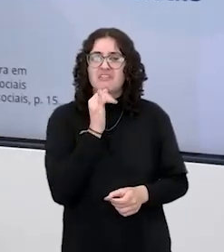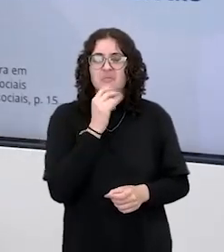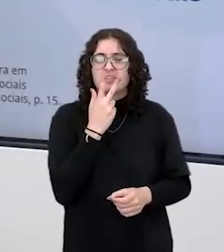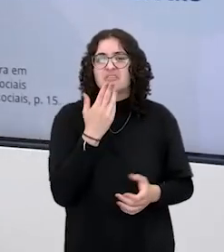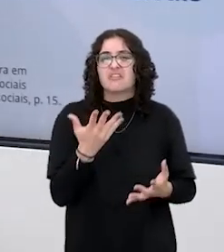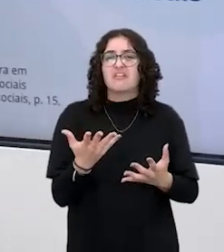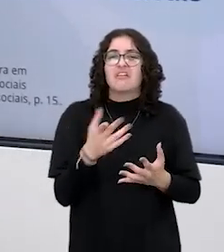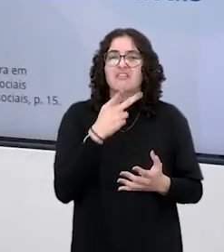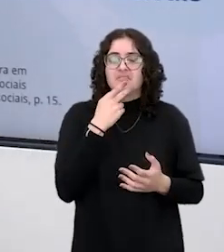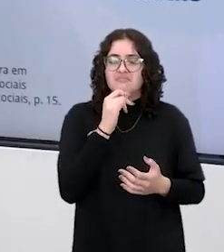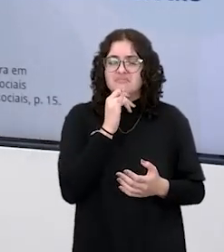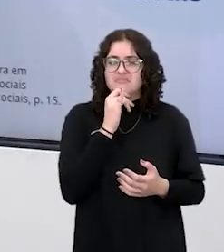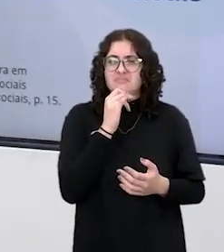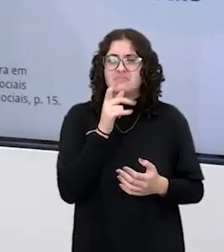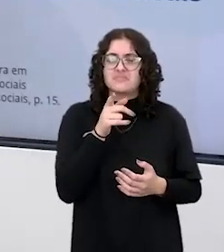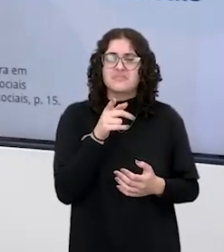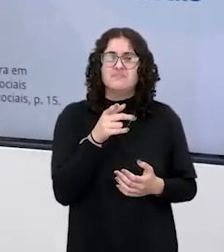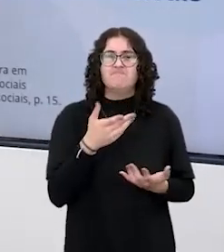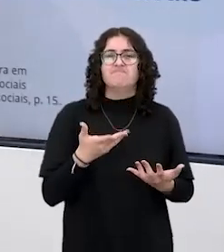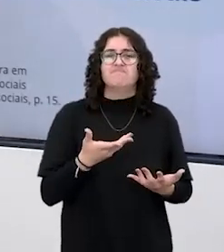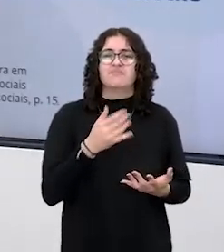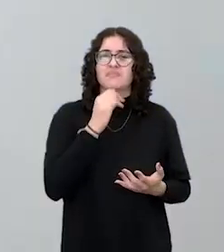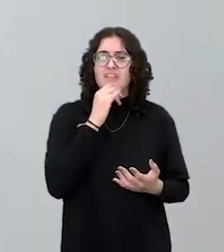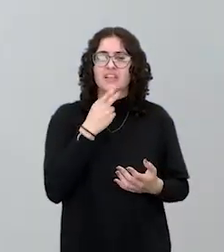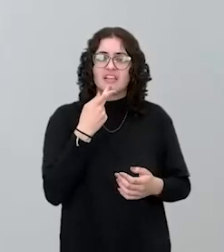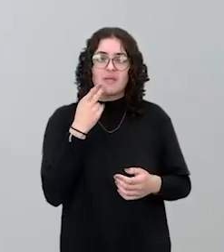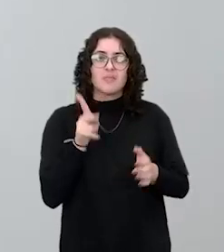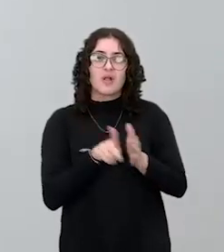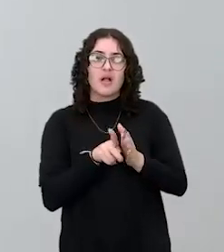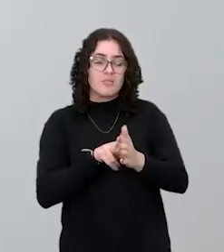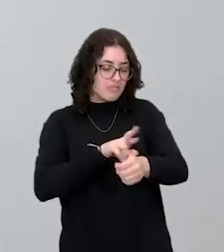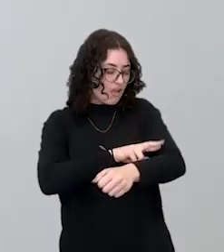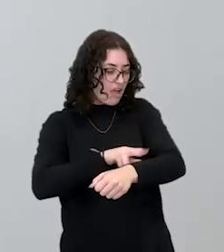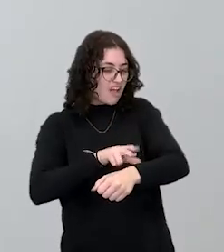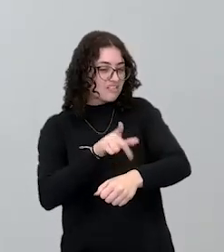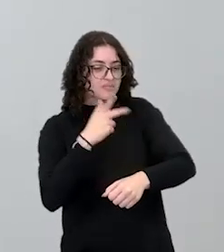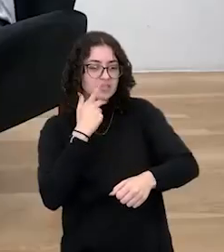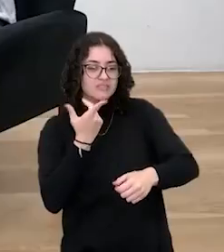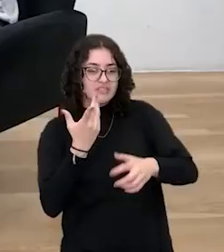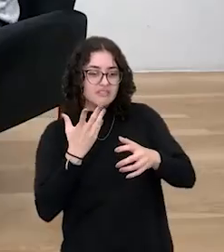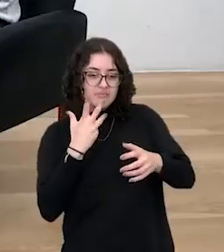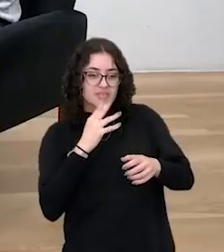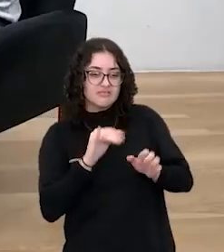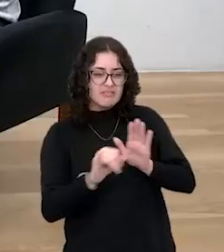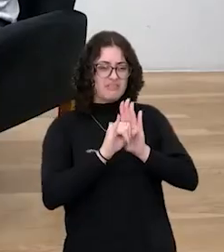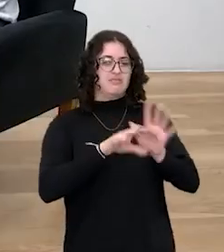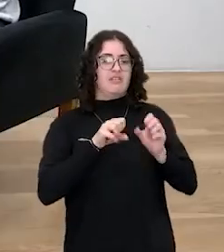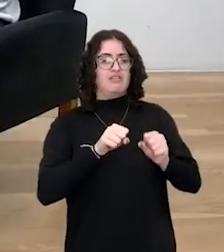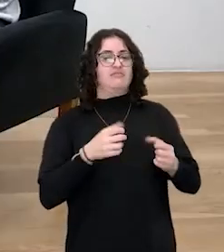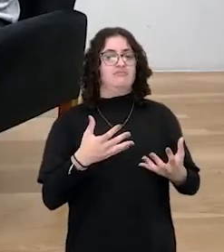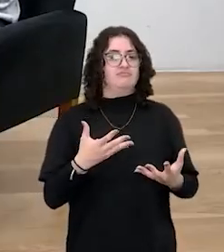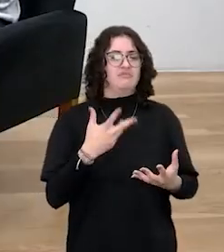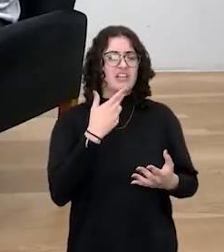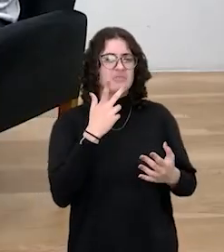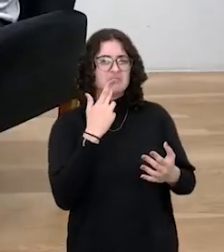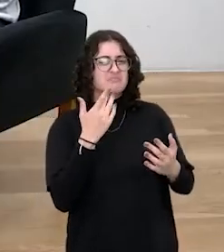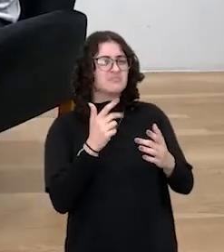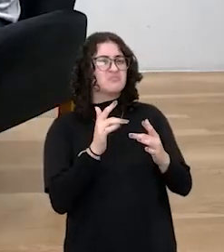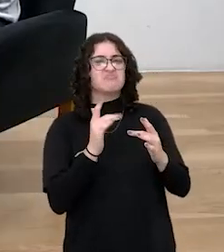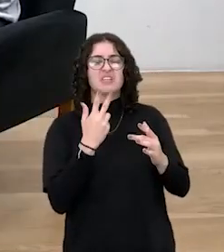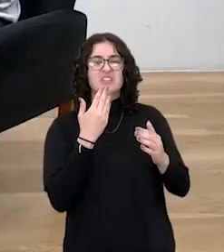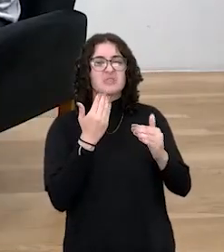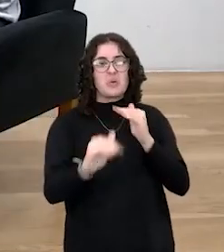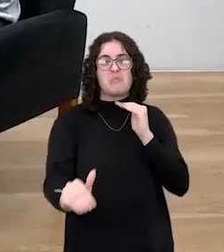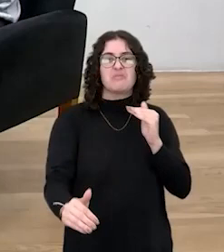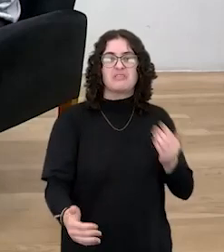se estruturando a partir de paradigmas raciais. Sim, sim. Não faz o menor sentido. Uma vez o